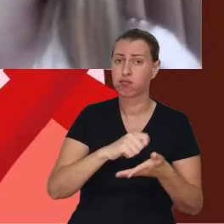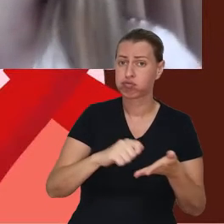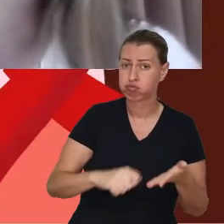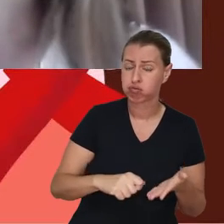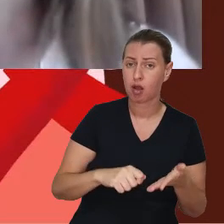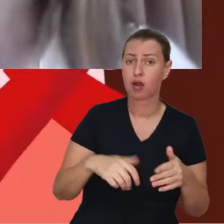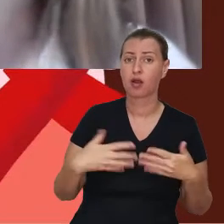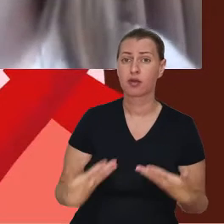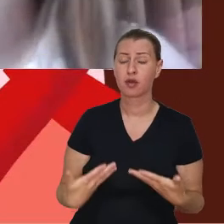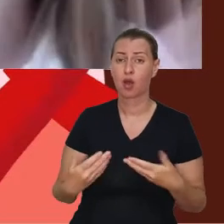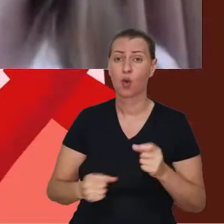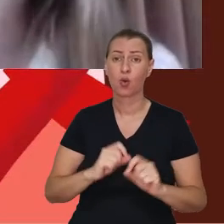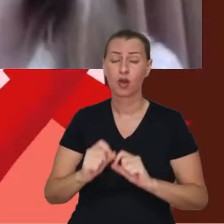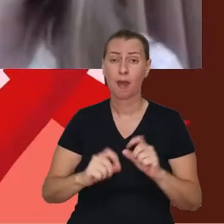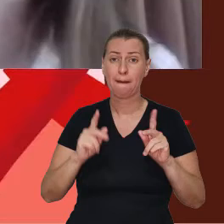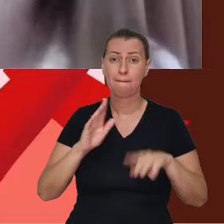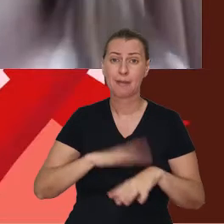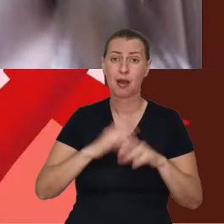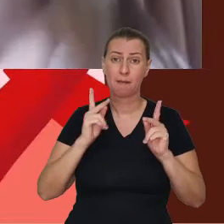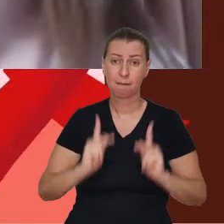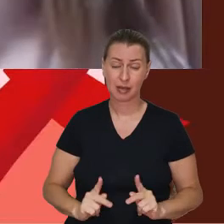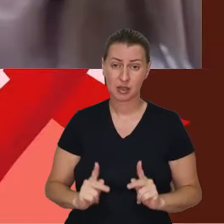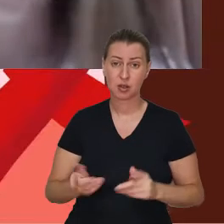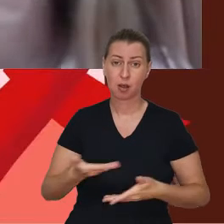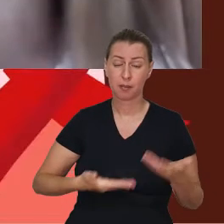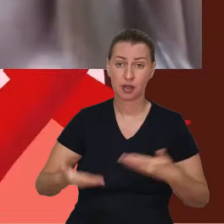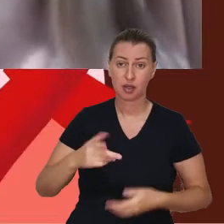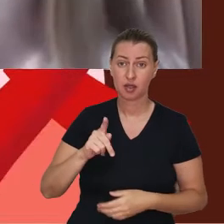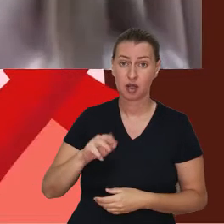atender PrEP é muito para um serviço que já